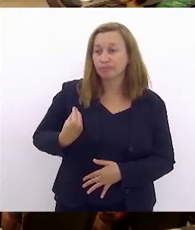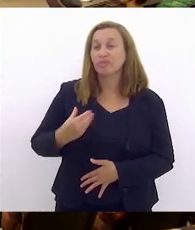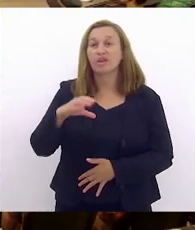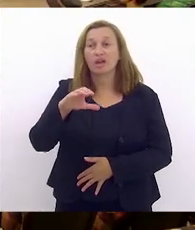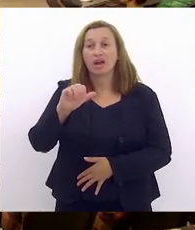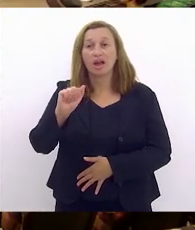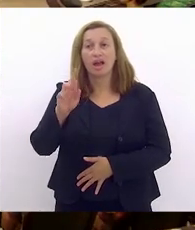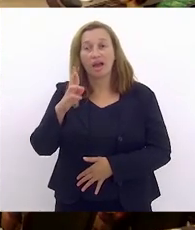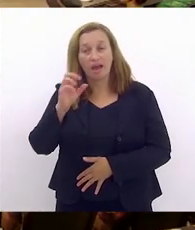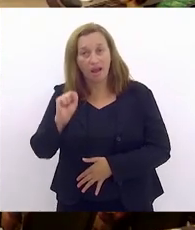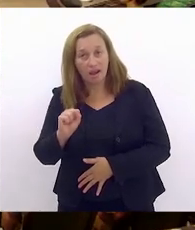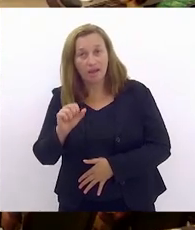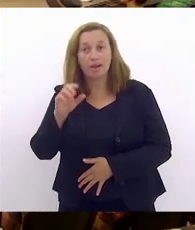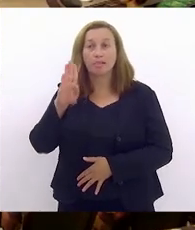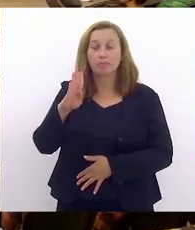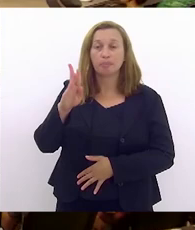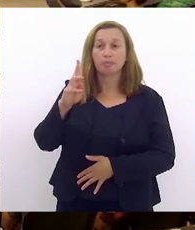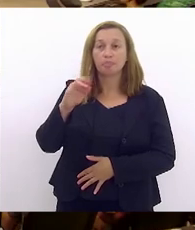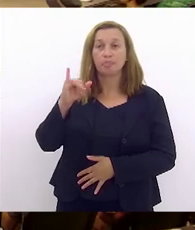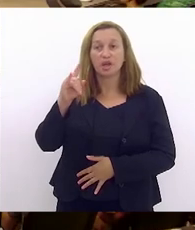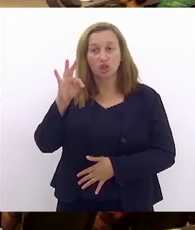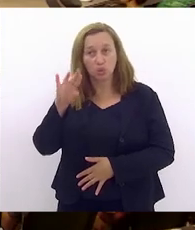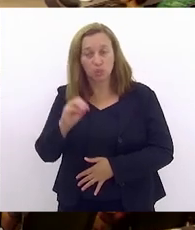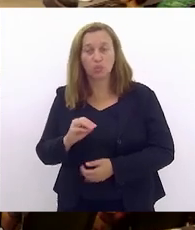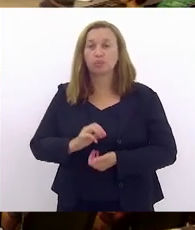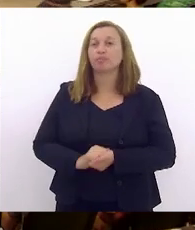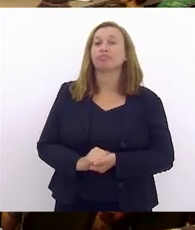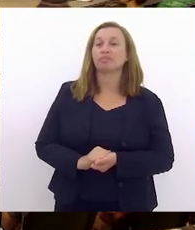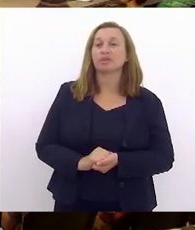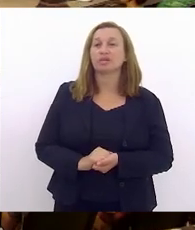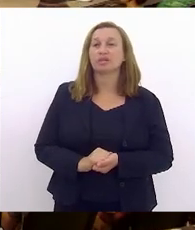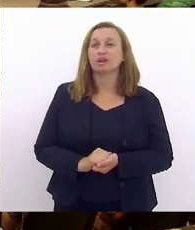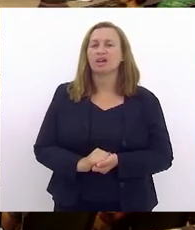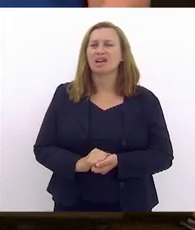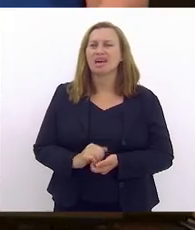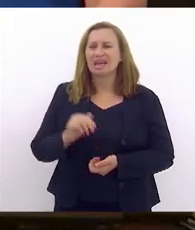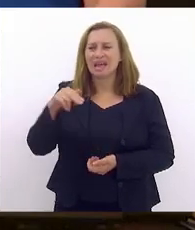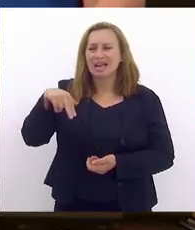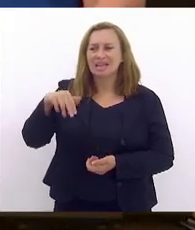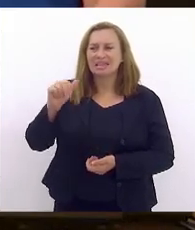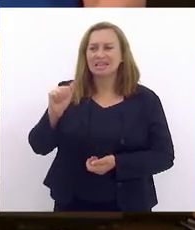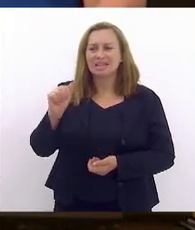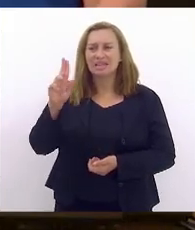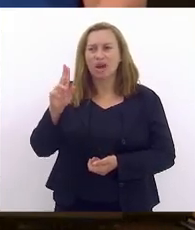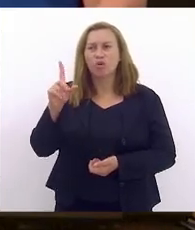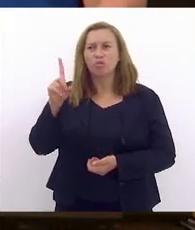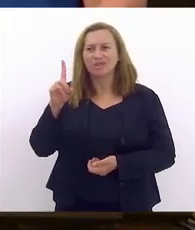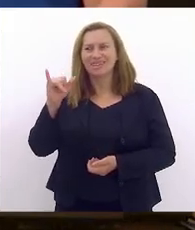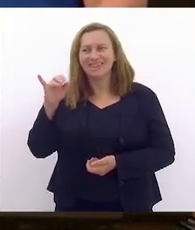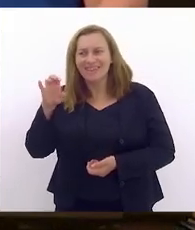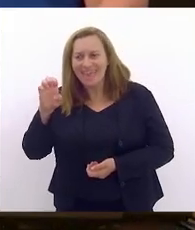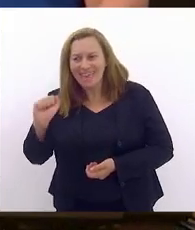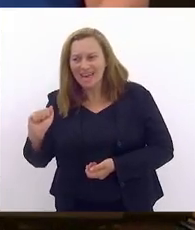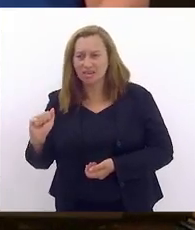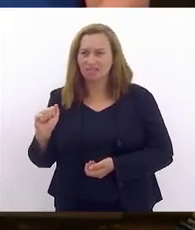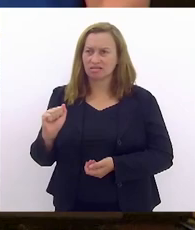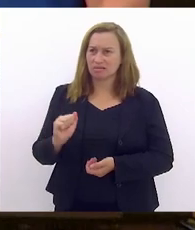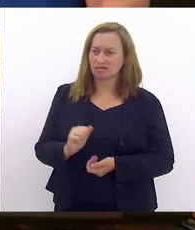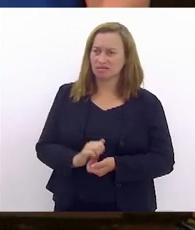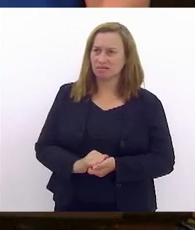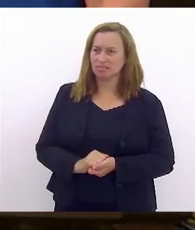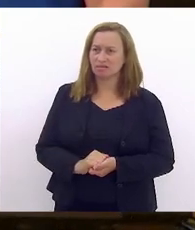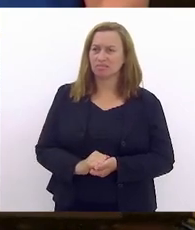Brito, diretora de Carnaval da Liga RJ. Naldineia Albertina, presidente da Escola de Samba